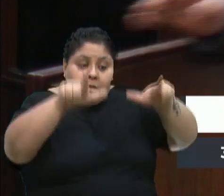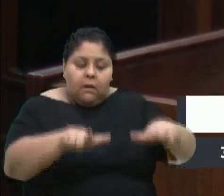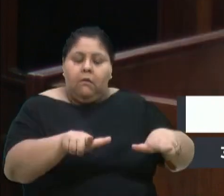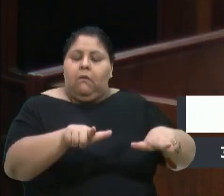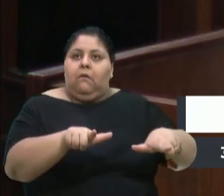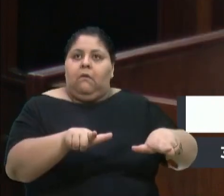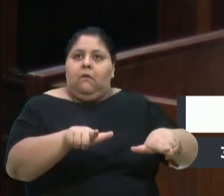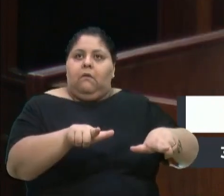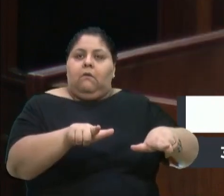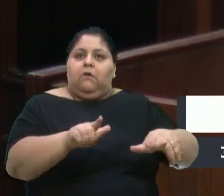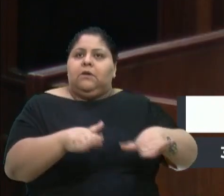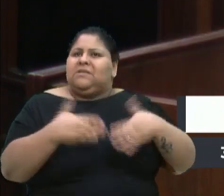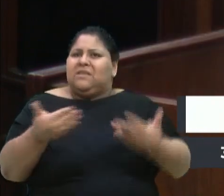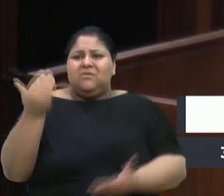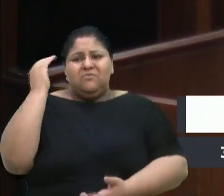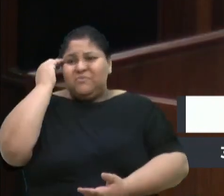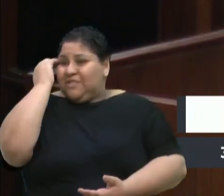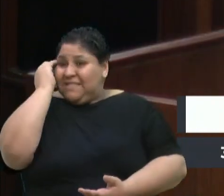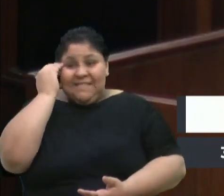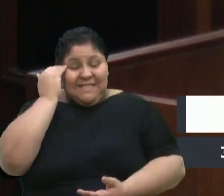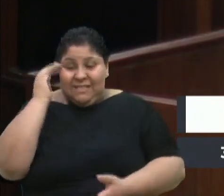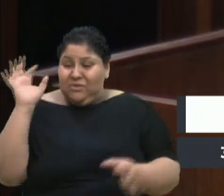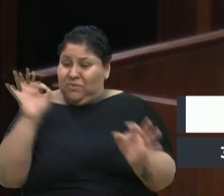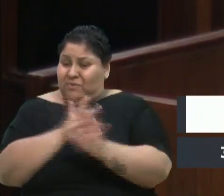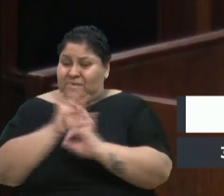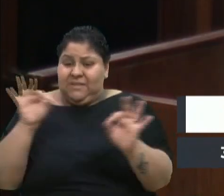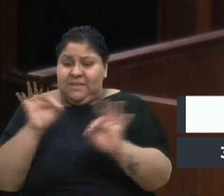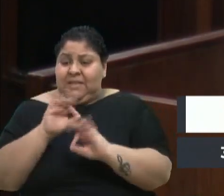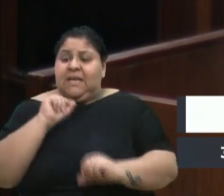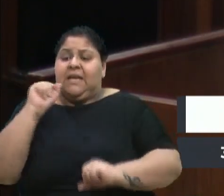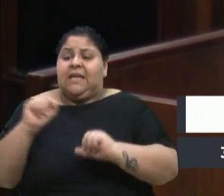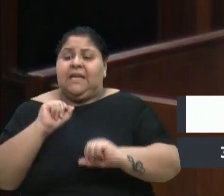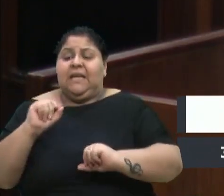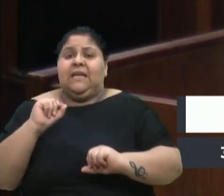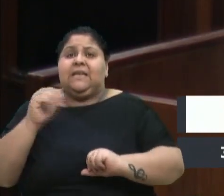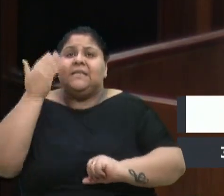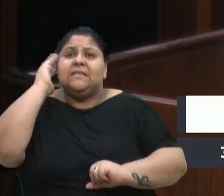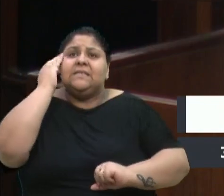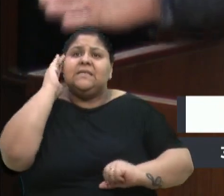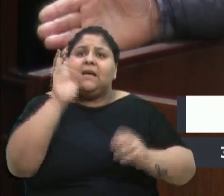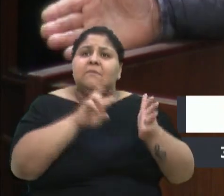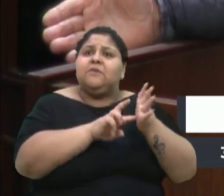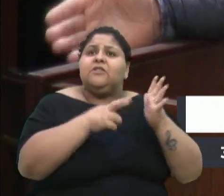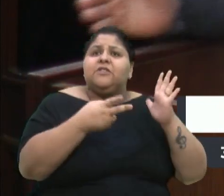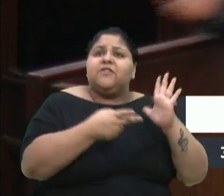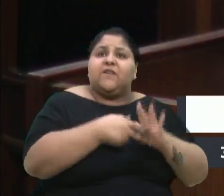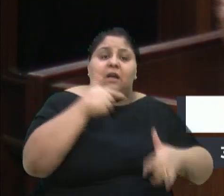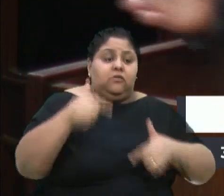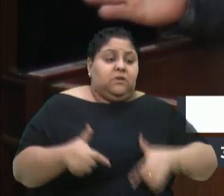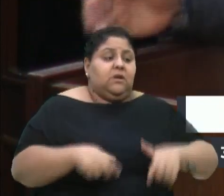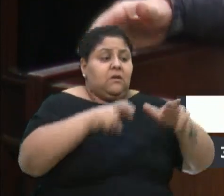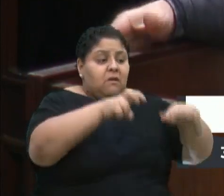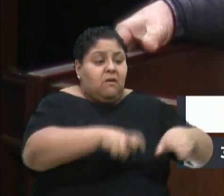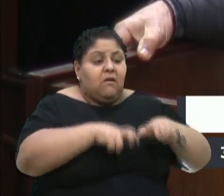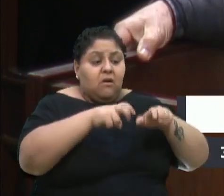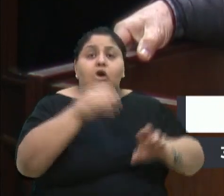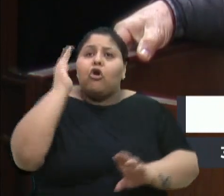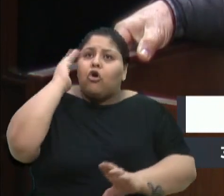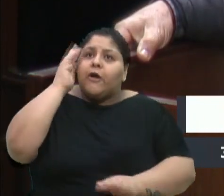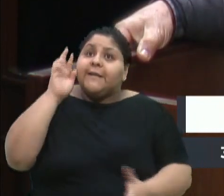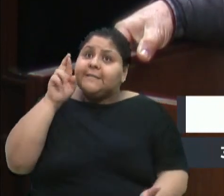Então eu não entendo isso, é uma coisa... Quem sabe o que é estar lá, ser agricultor, conhece a